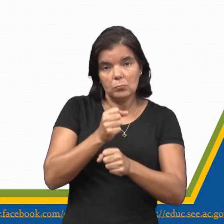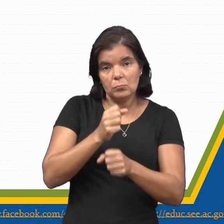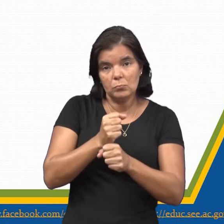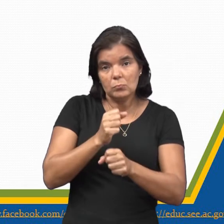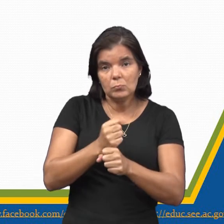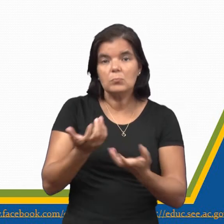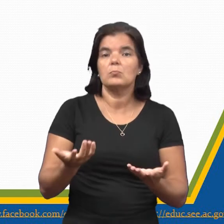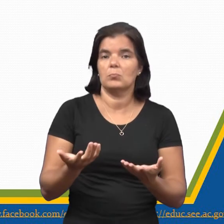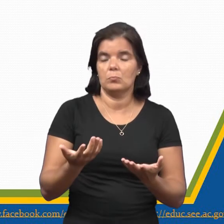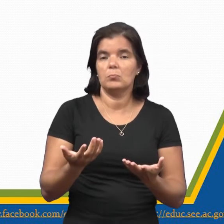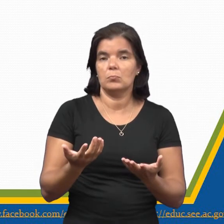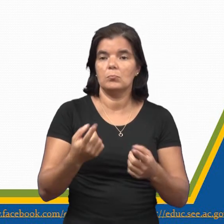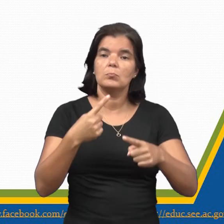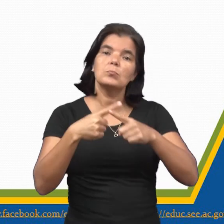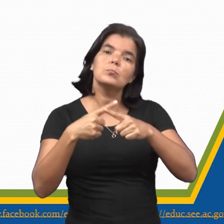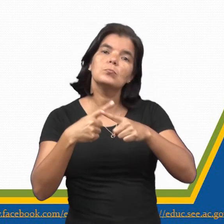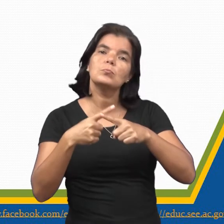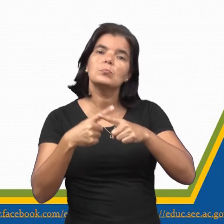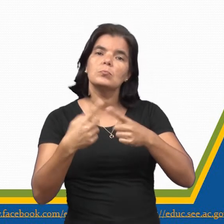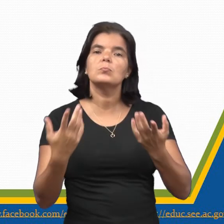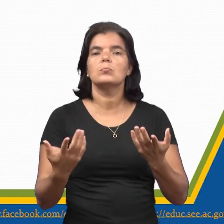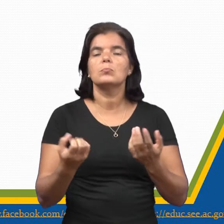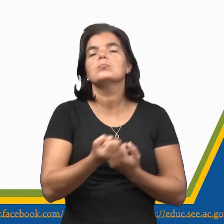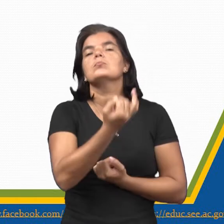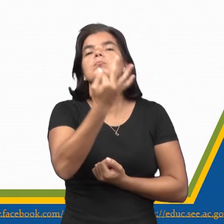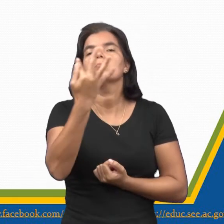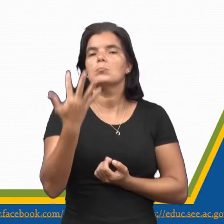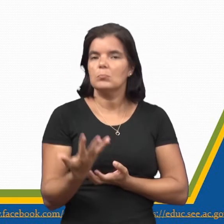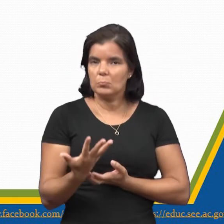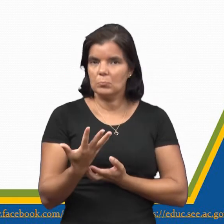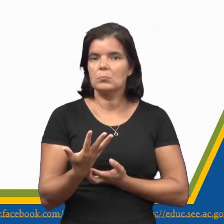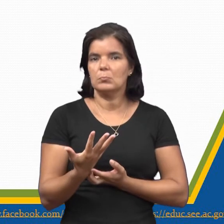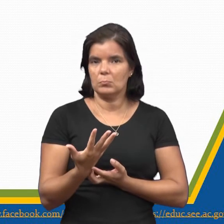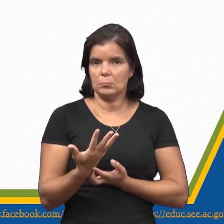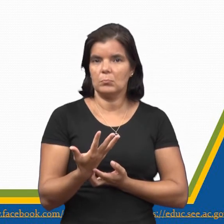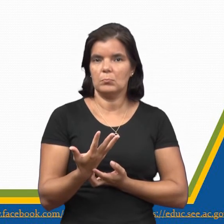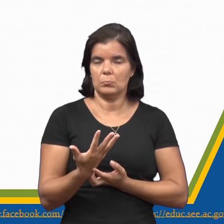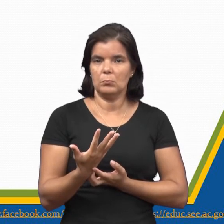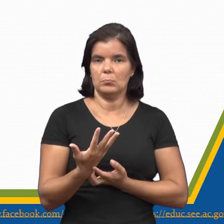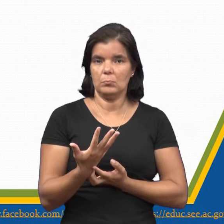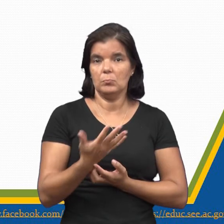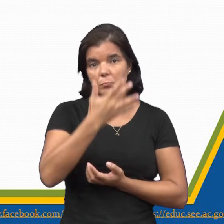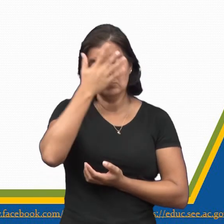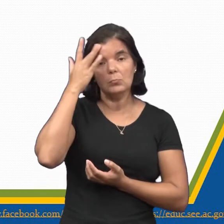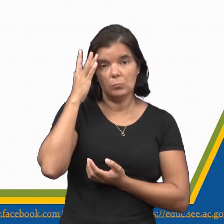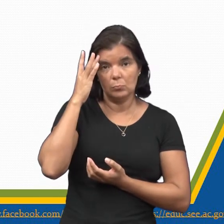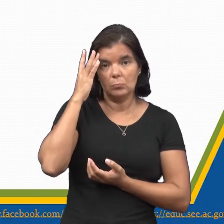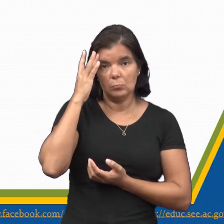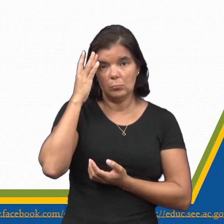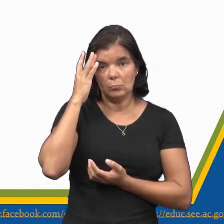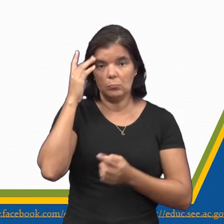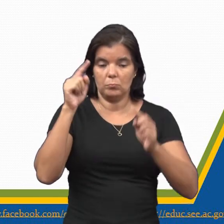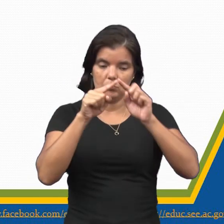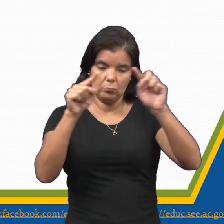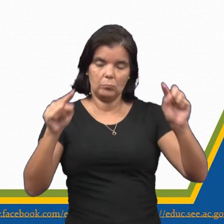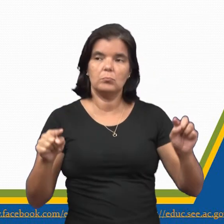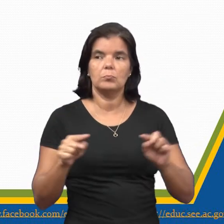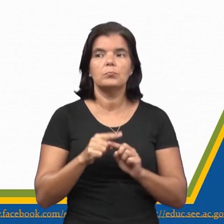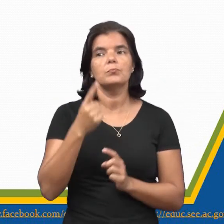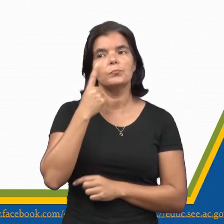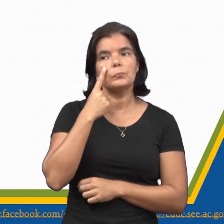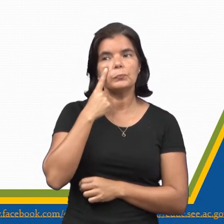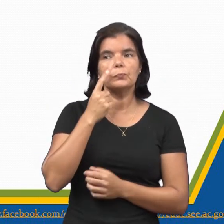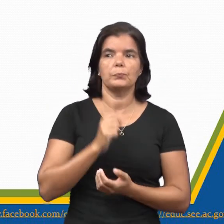área e depois multiplicar pela quantidade de pessoas que cabem em um metro quadrado.